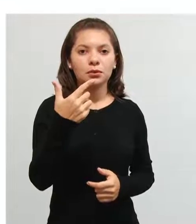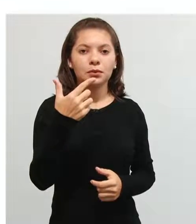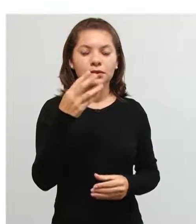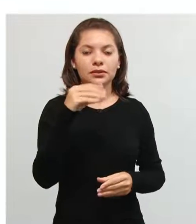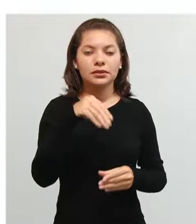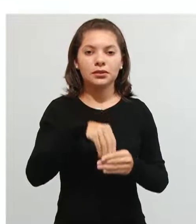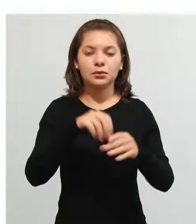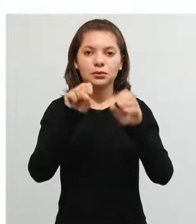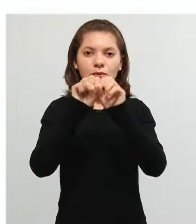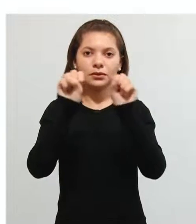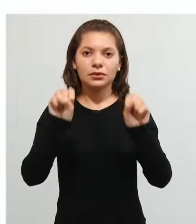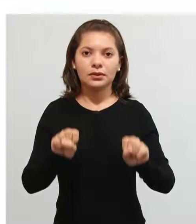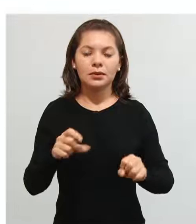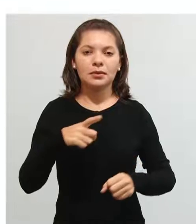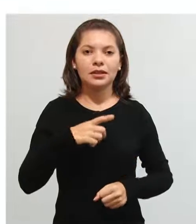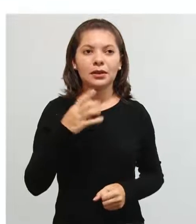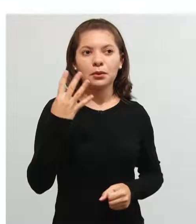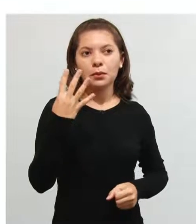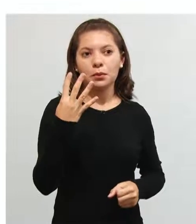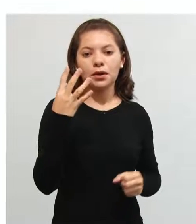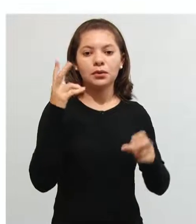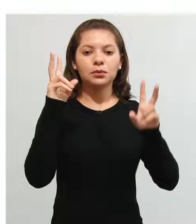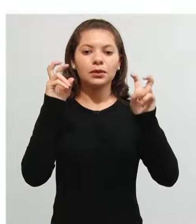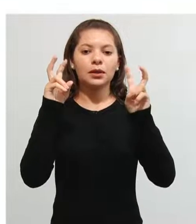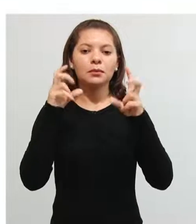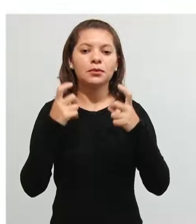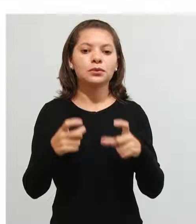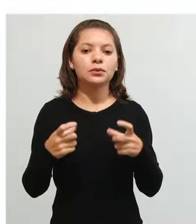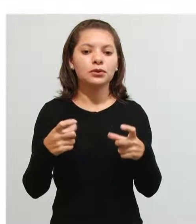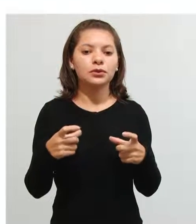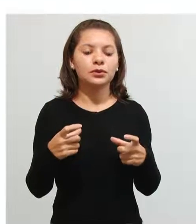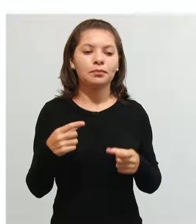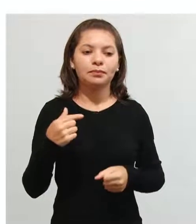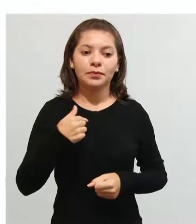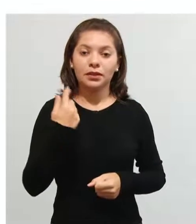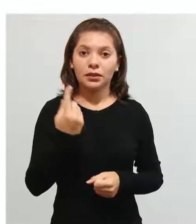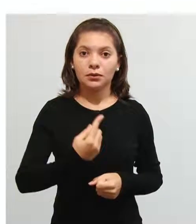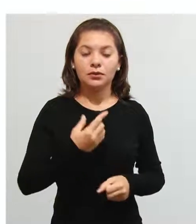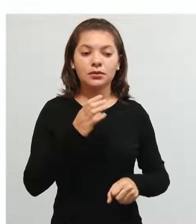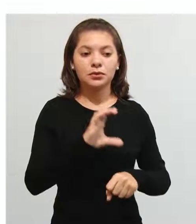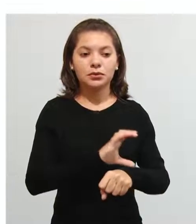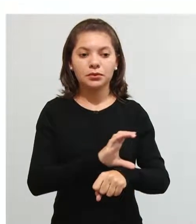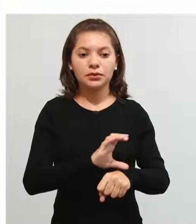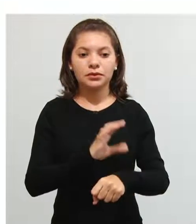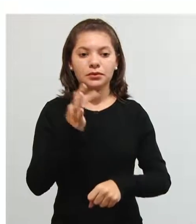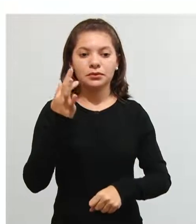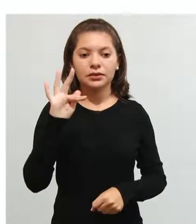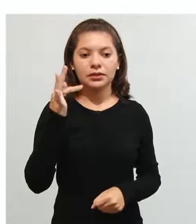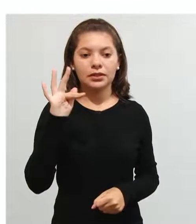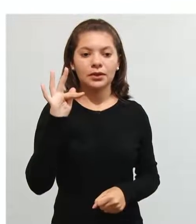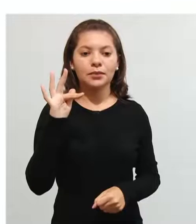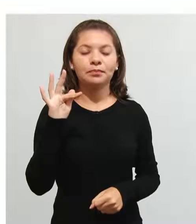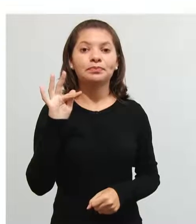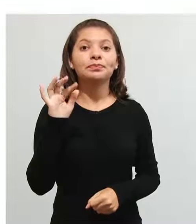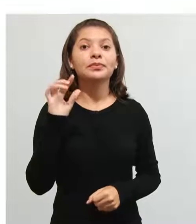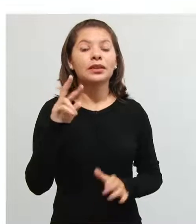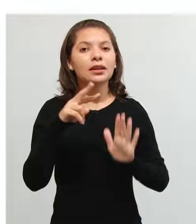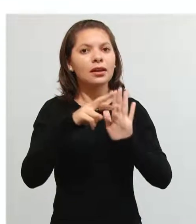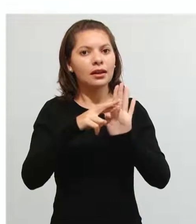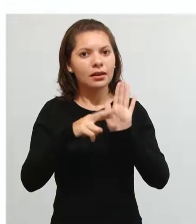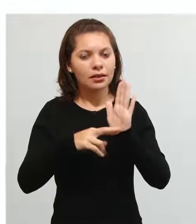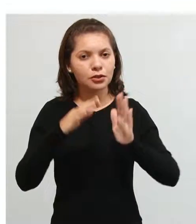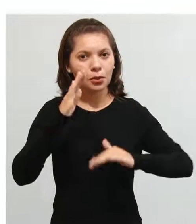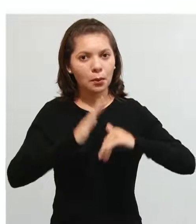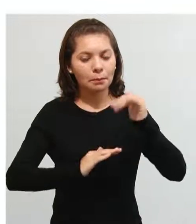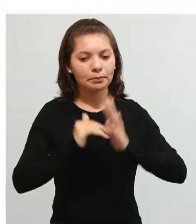nós temos 4 temas, onde a nossa Constituição Federal, ela trata de regras de